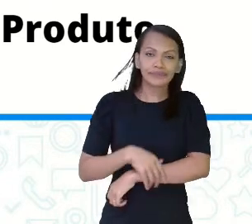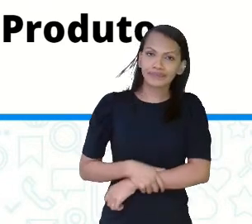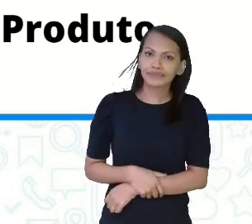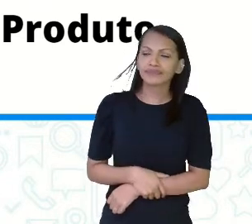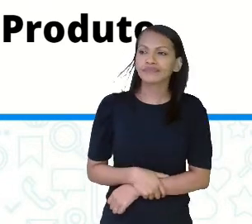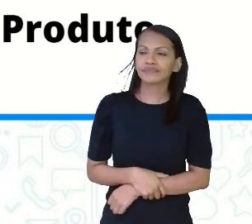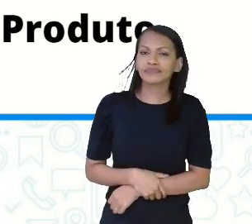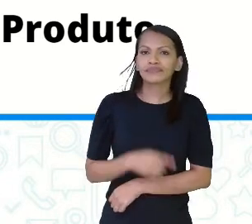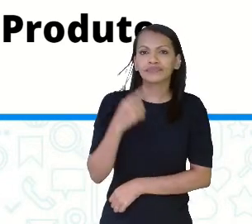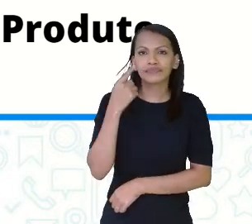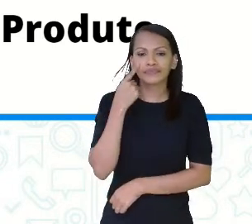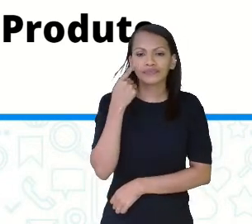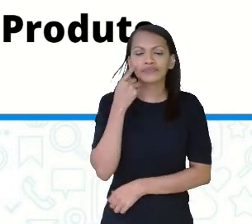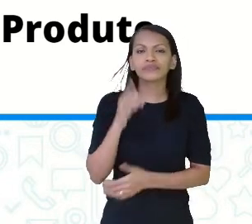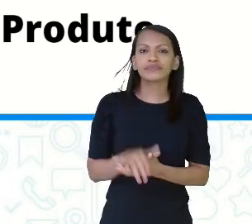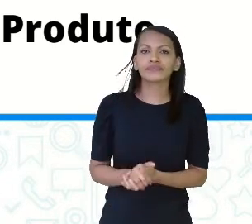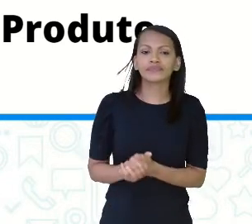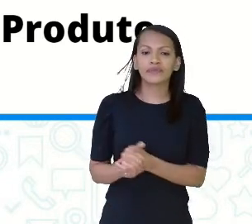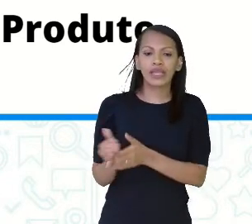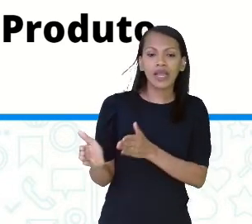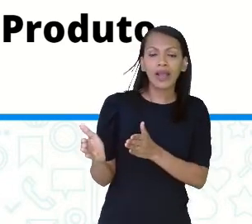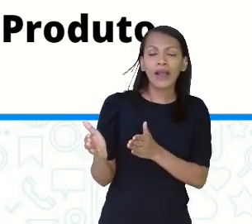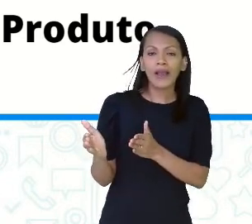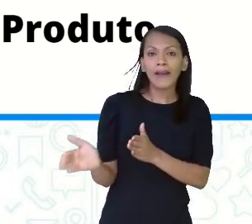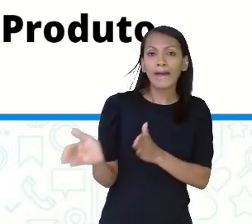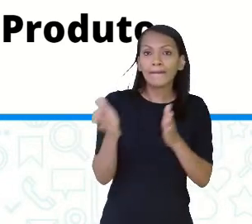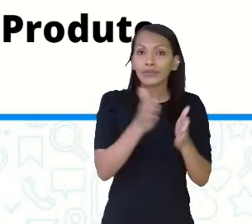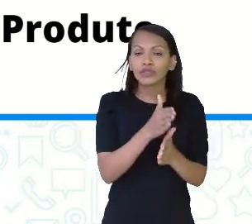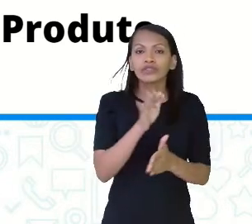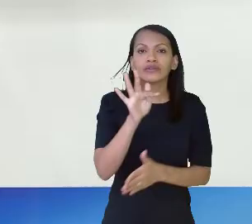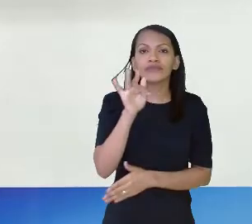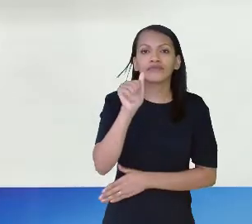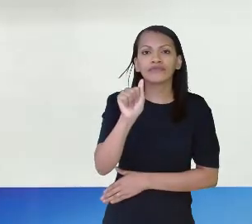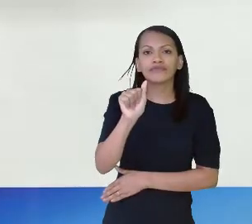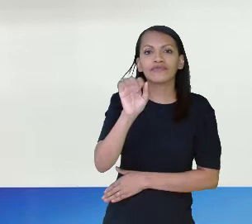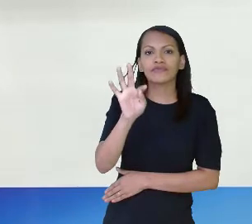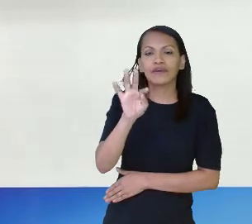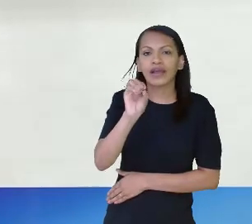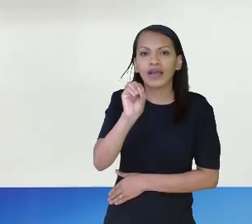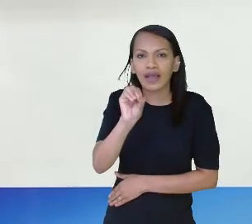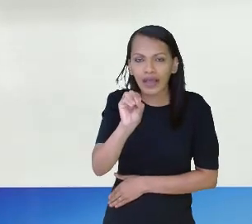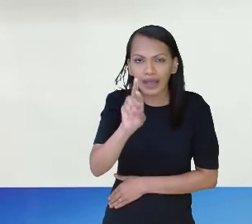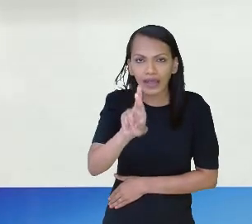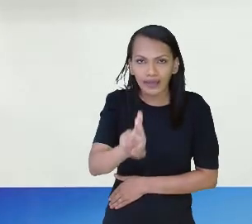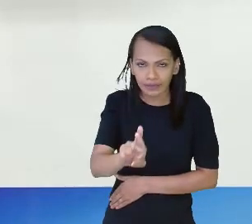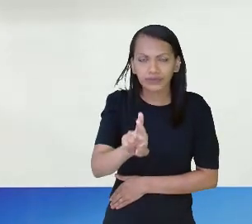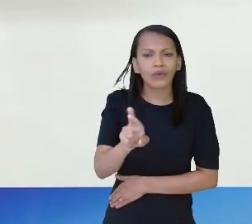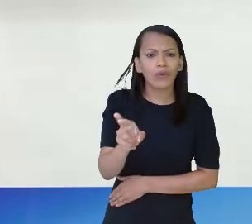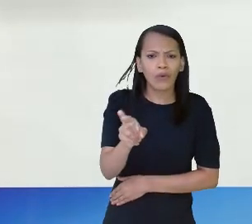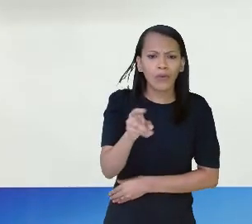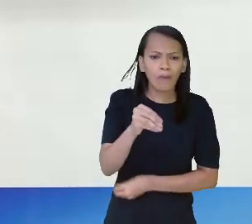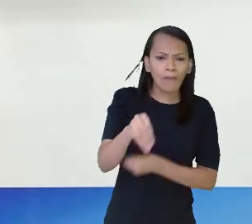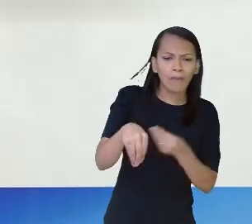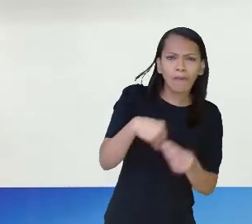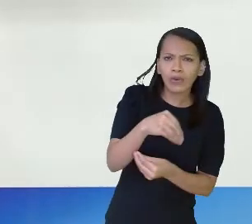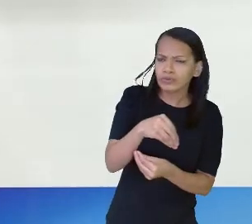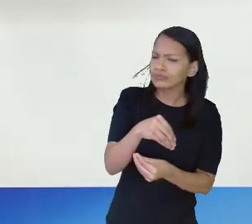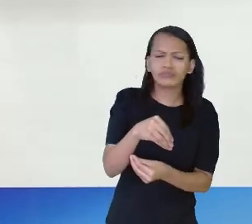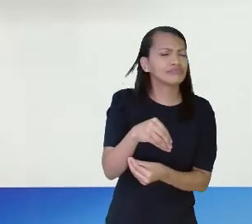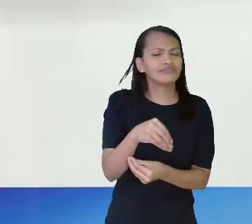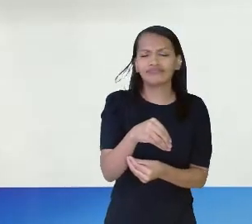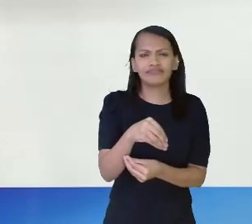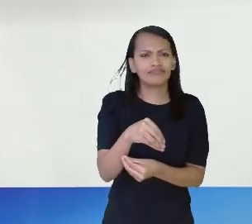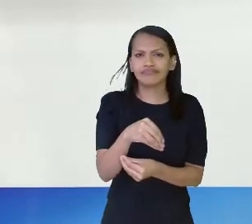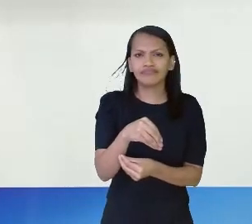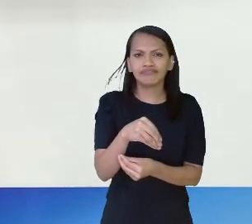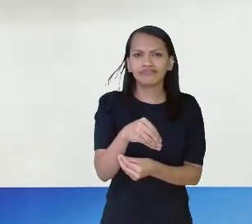A ordem do fator, ela não altera o produto. O posicionamento dos meus fatores não